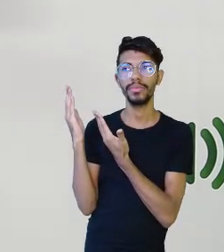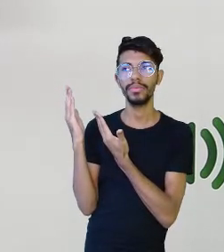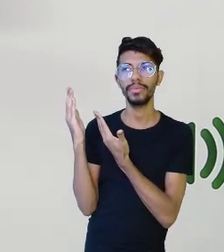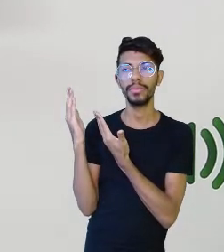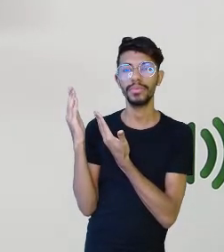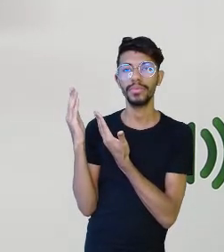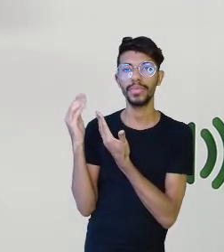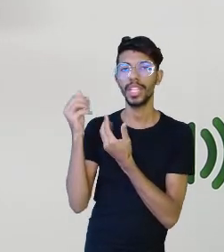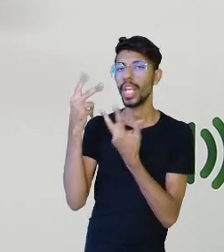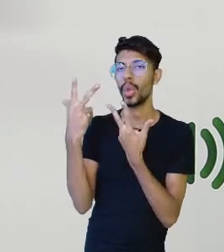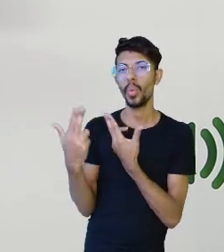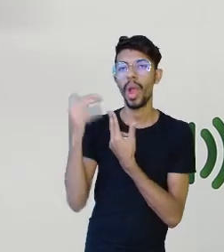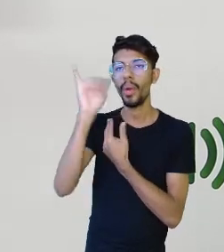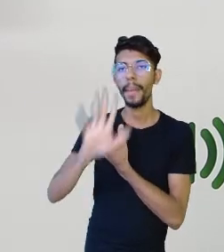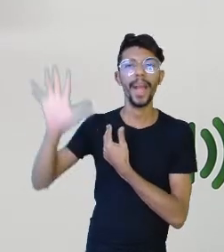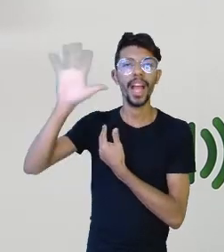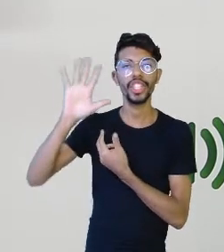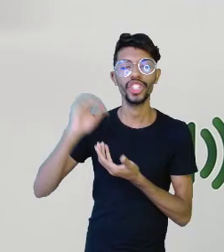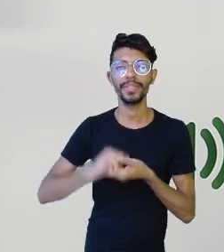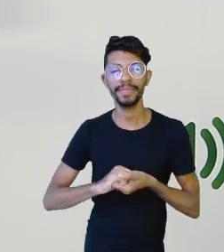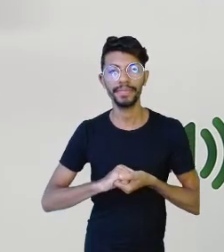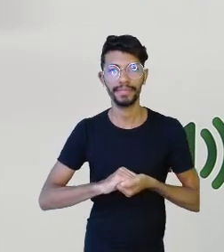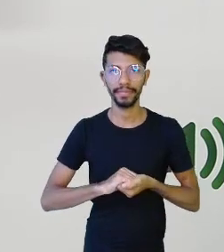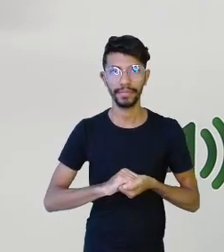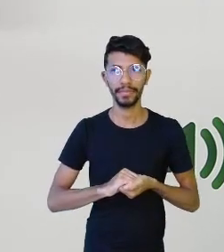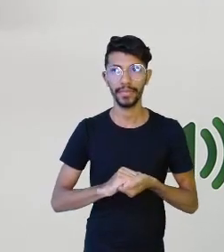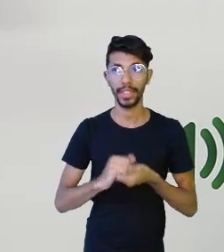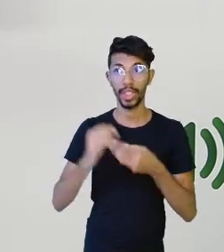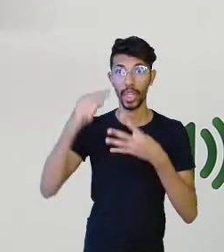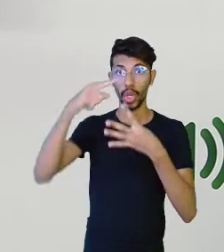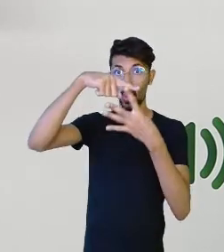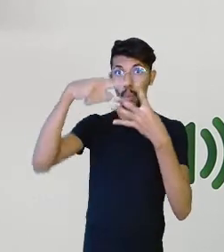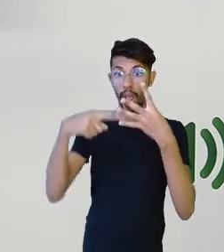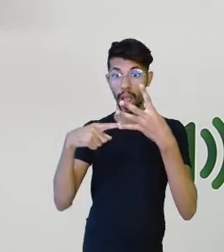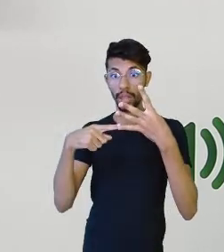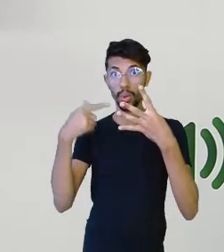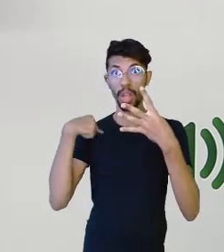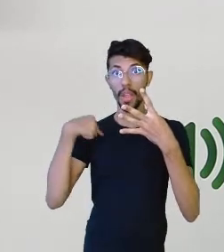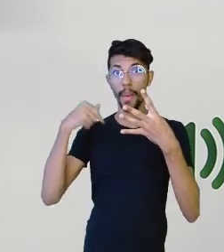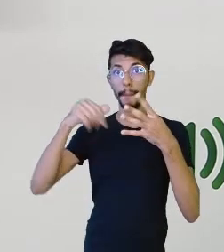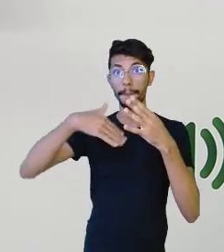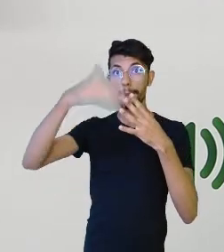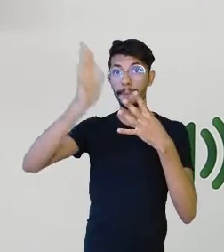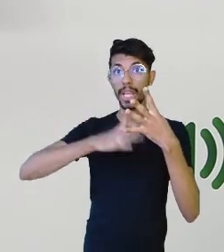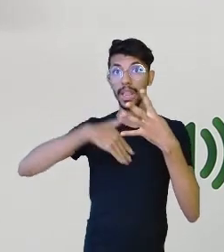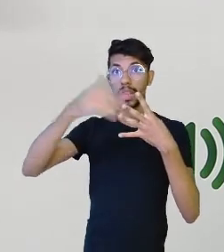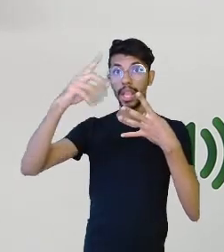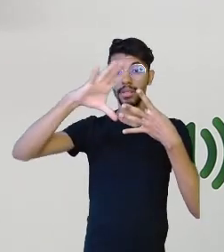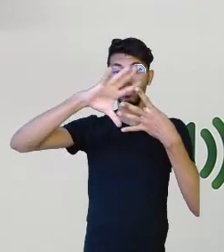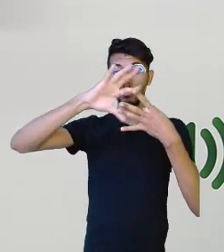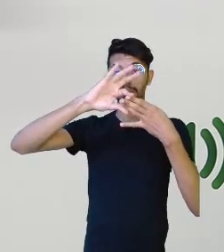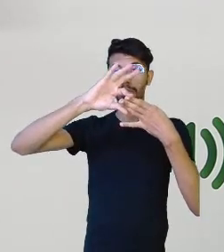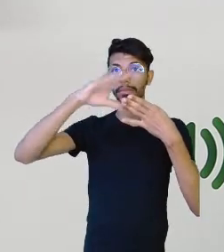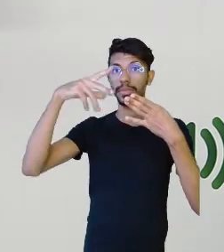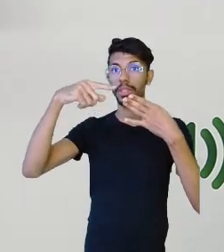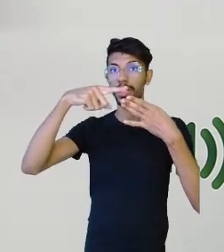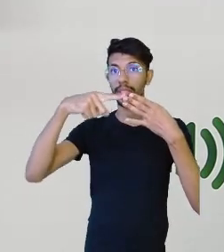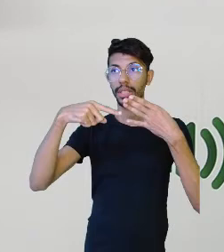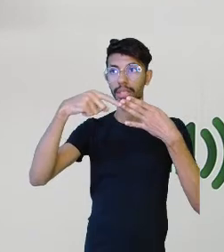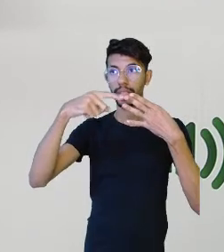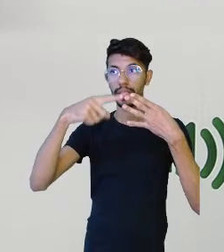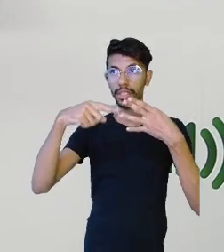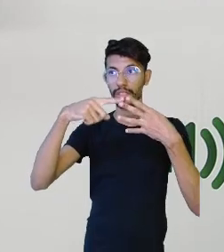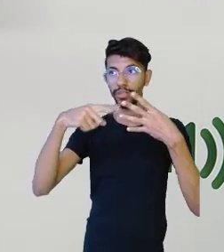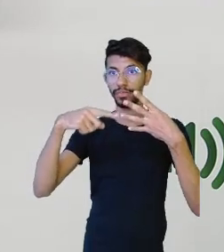o que está na imagem. Das 4, eu pintei 3. Lembra que